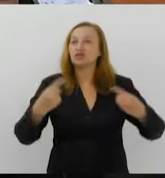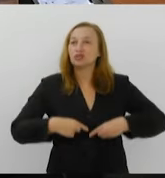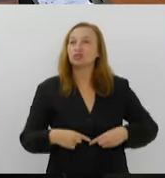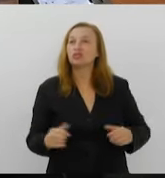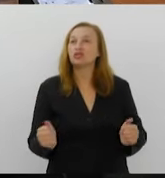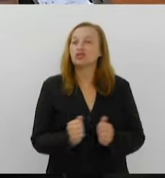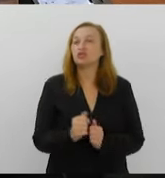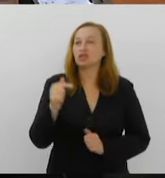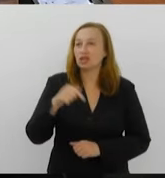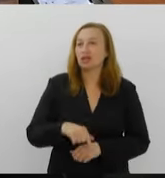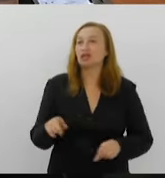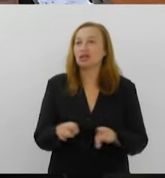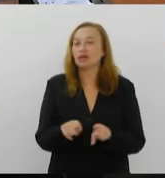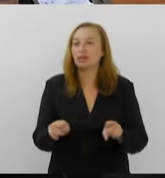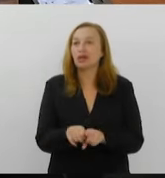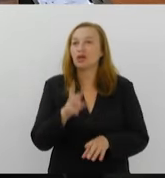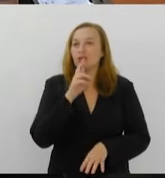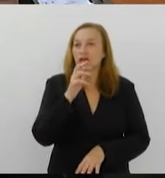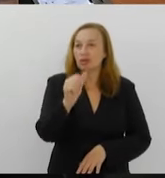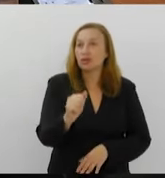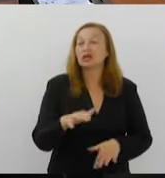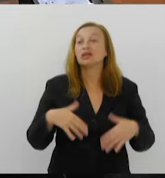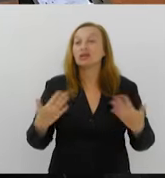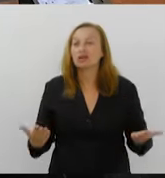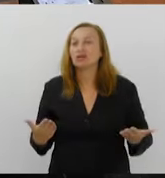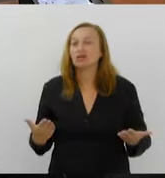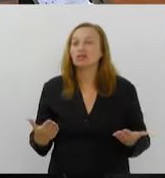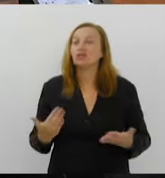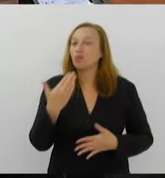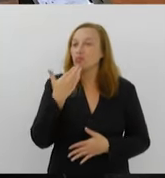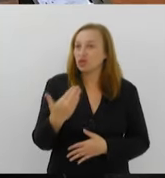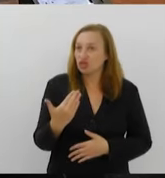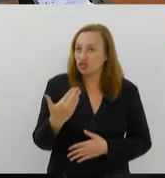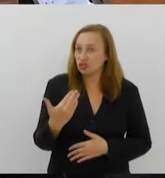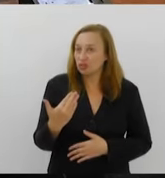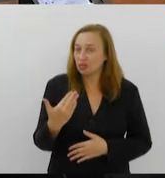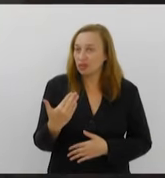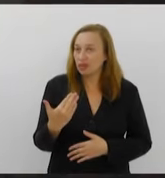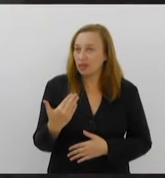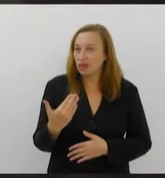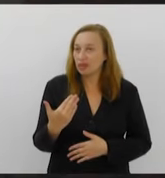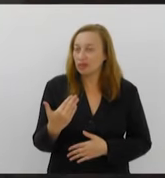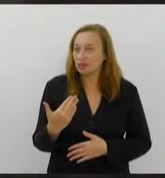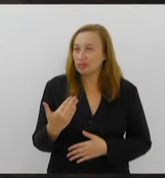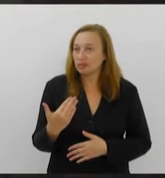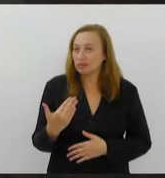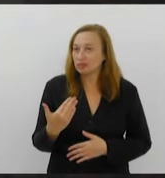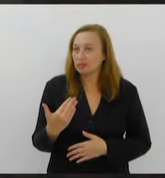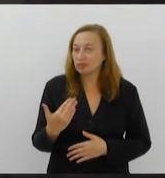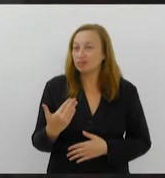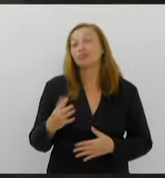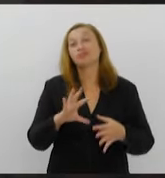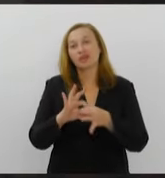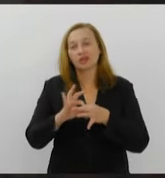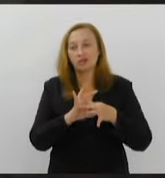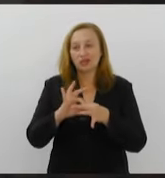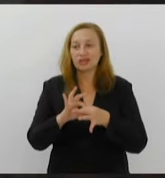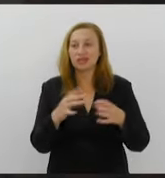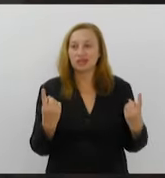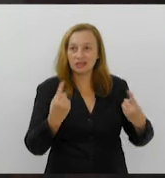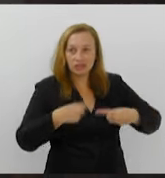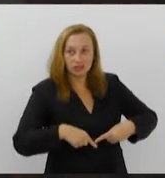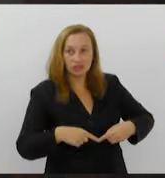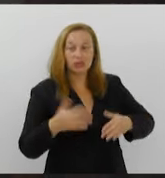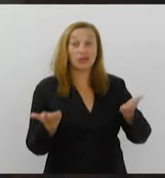de parlamento, tem o próprio Amorim, então que fique esse pedido de uma boa harmonia nessa disputa, de um